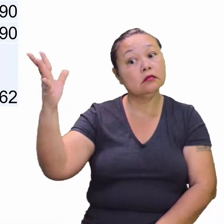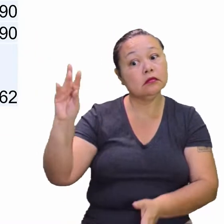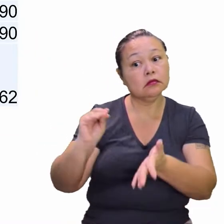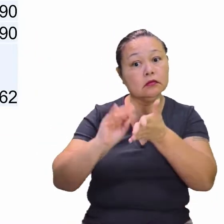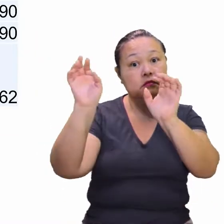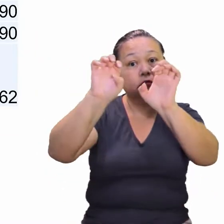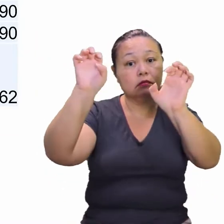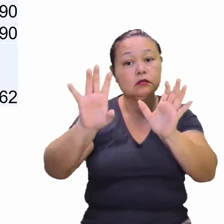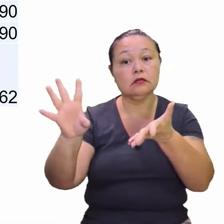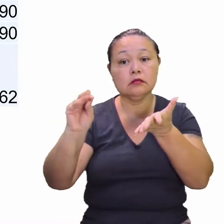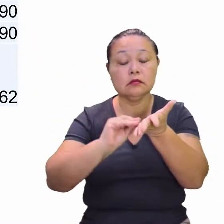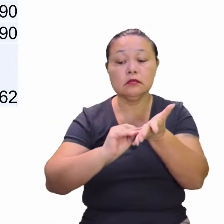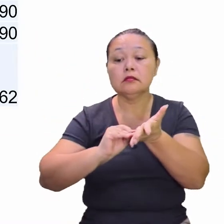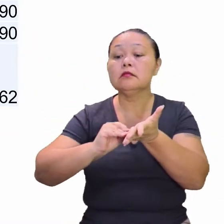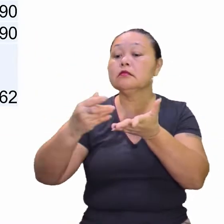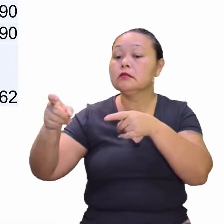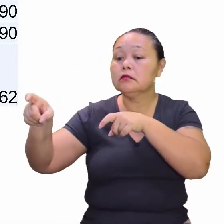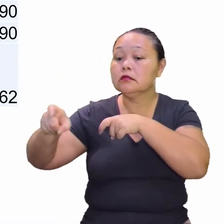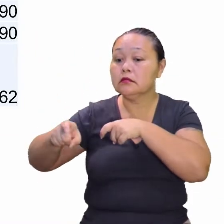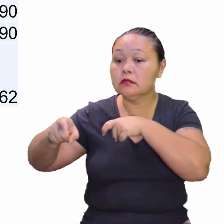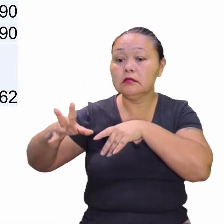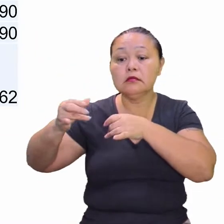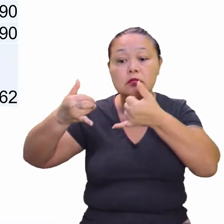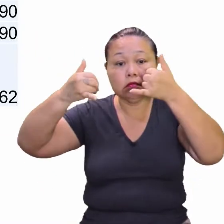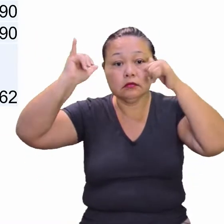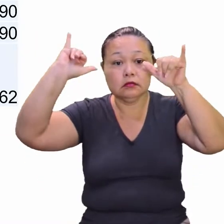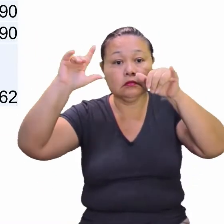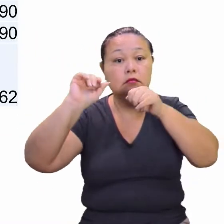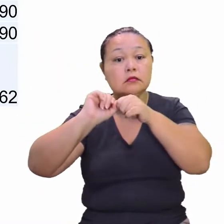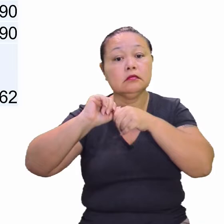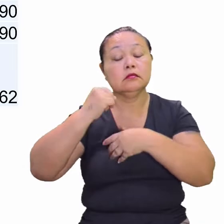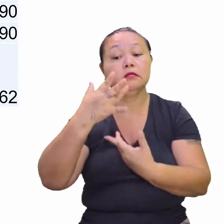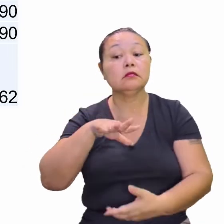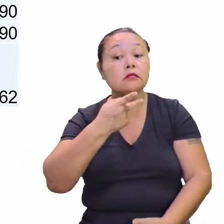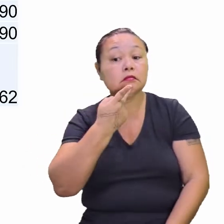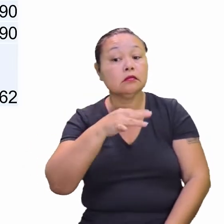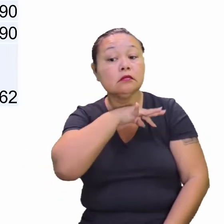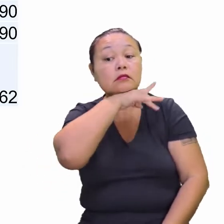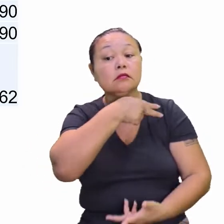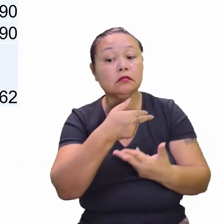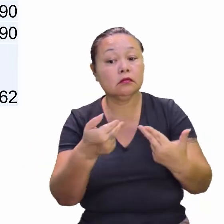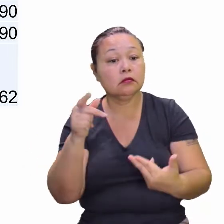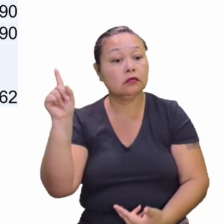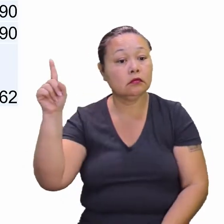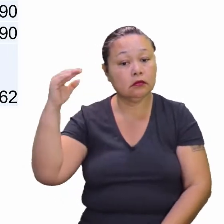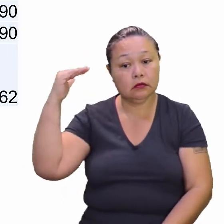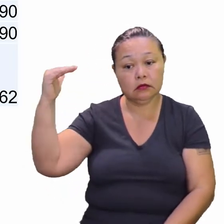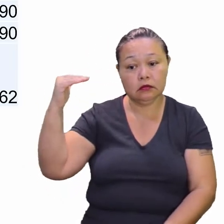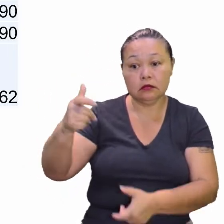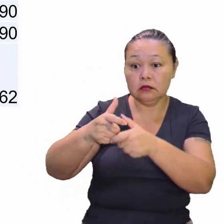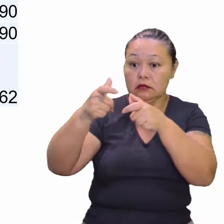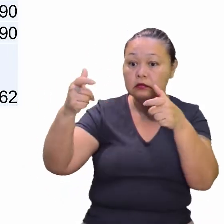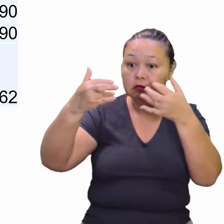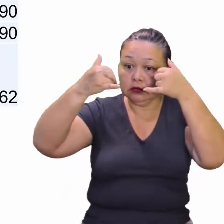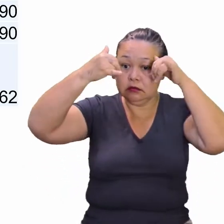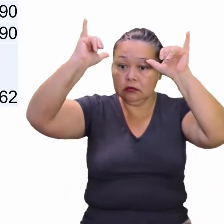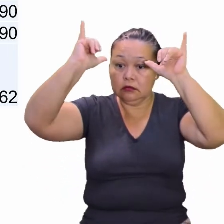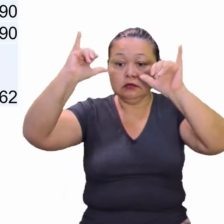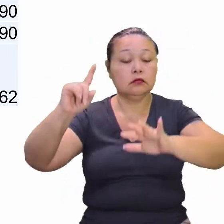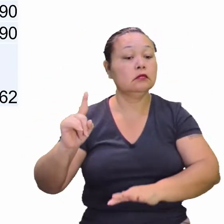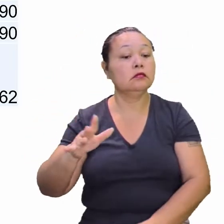Dados estruturais do censo agropecuário, quando a gente fala agora de animais, nós temos aí também um crescimento de